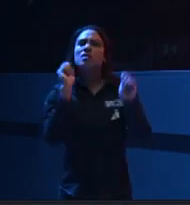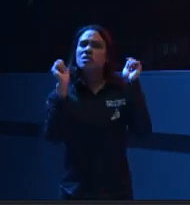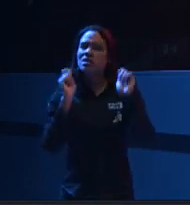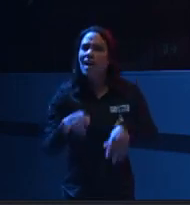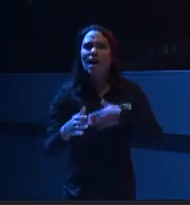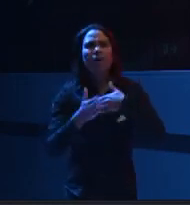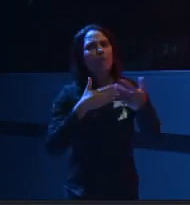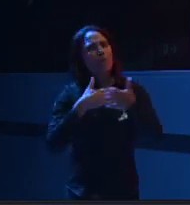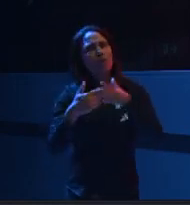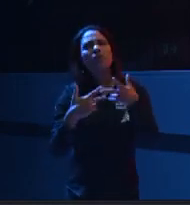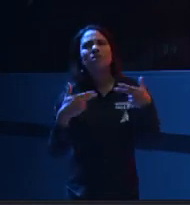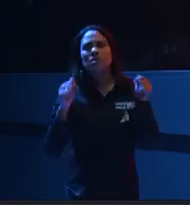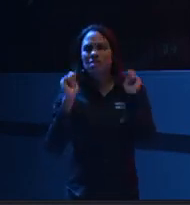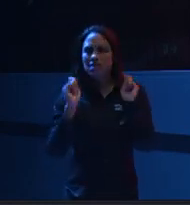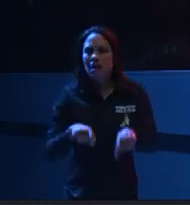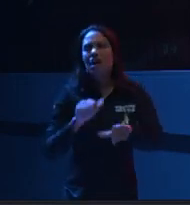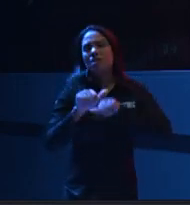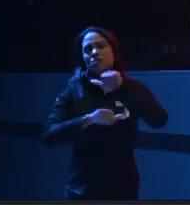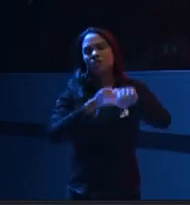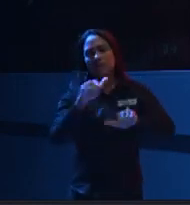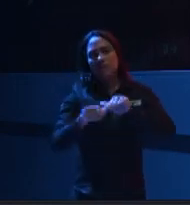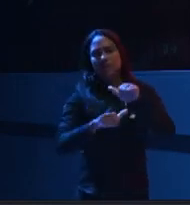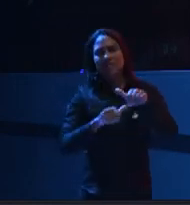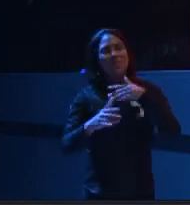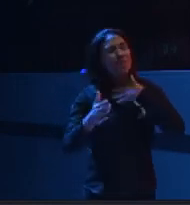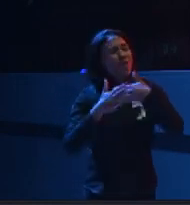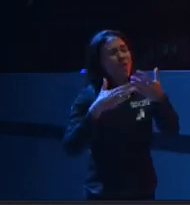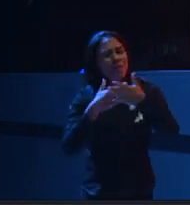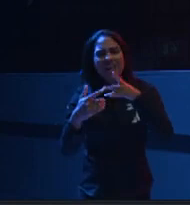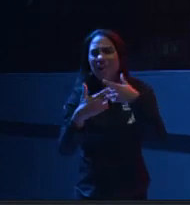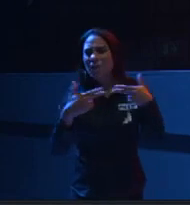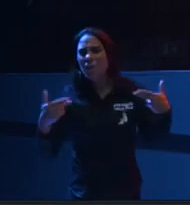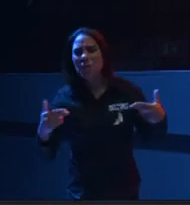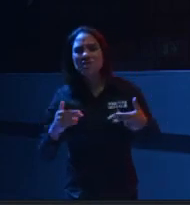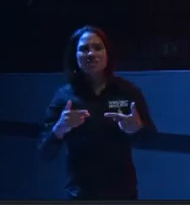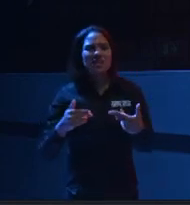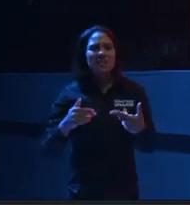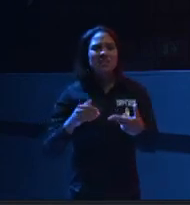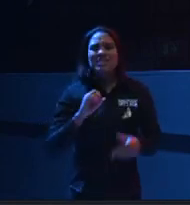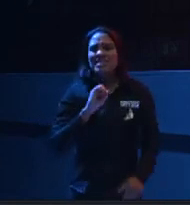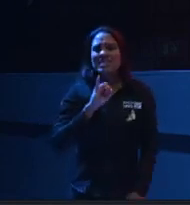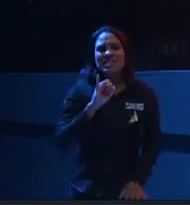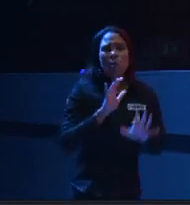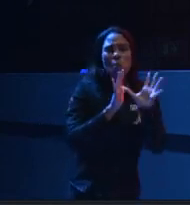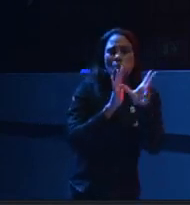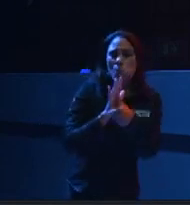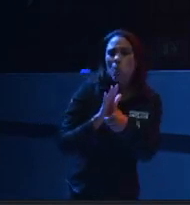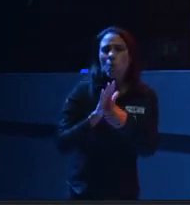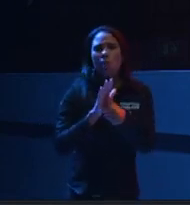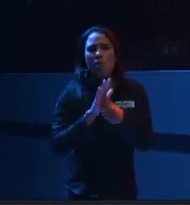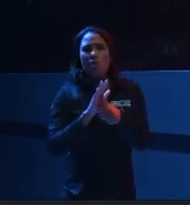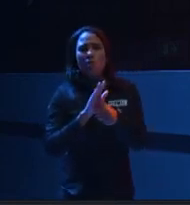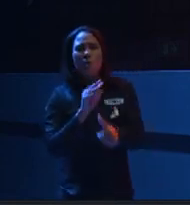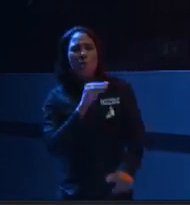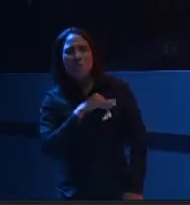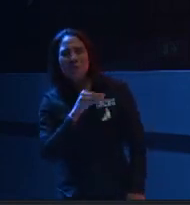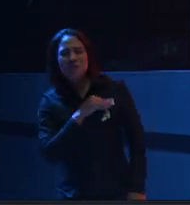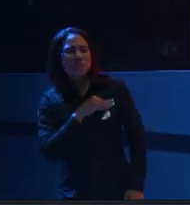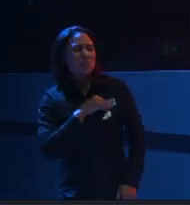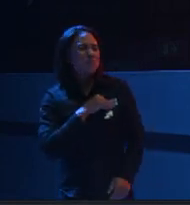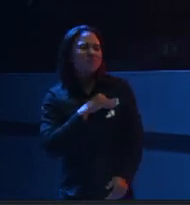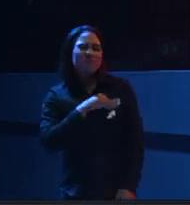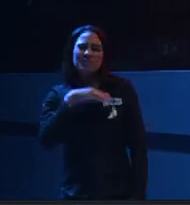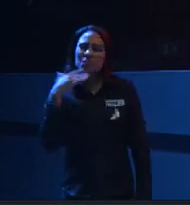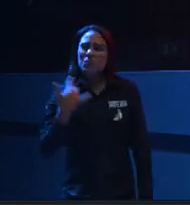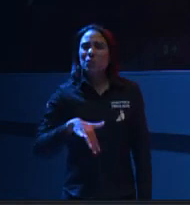de roubo qualquer coisa que você tenha feito a perdão desde que haja arrependimento